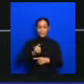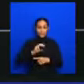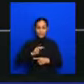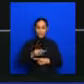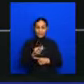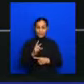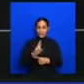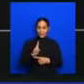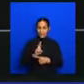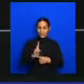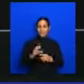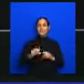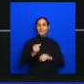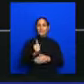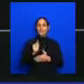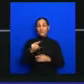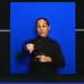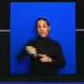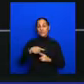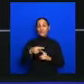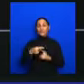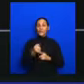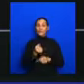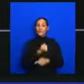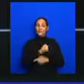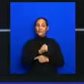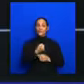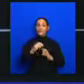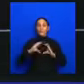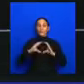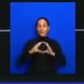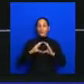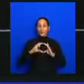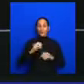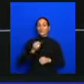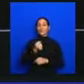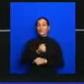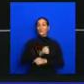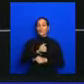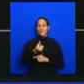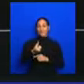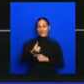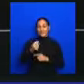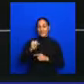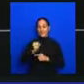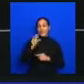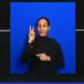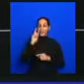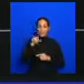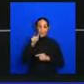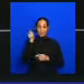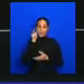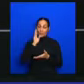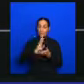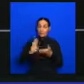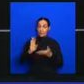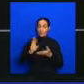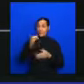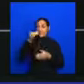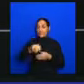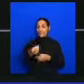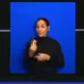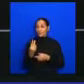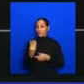16 milhões de reais. Vem chegando mais um número, 68, bola 68. Lembrando que você pode levar